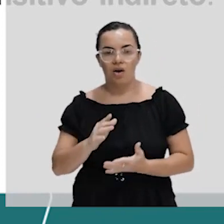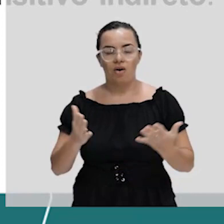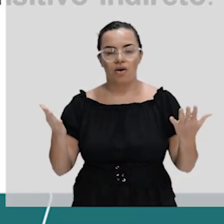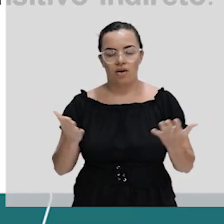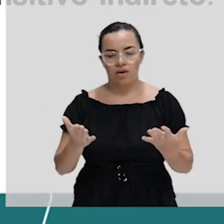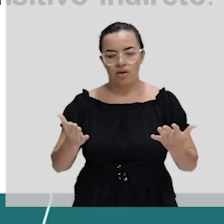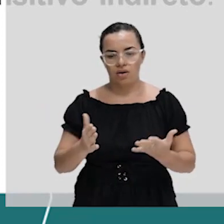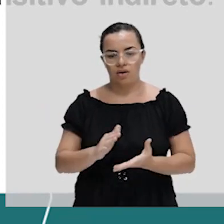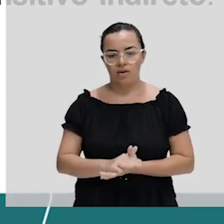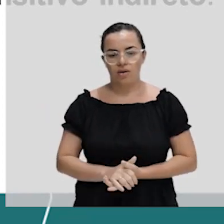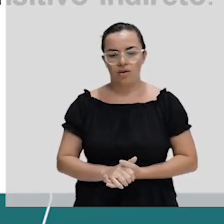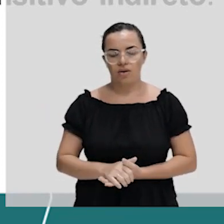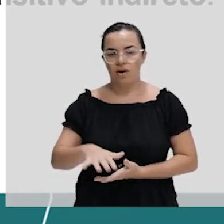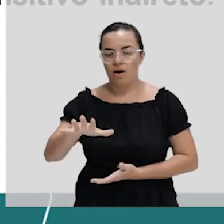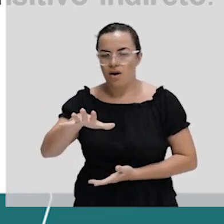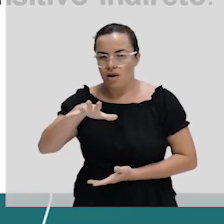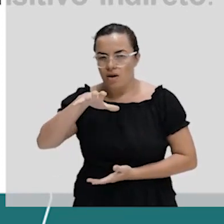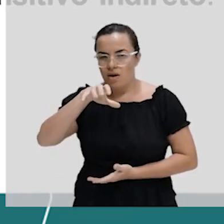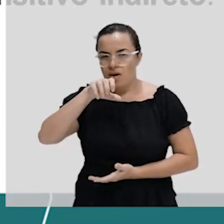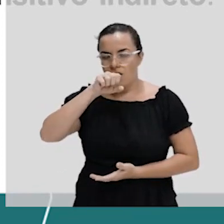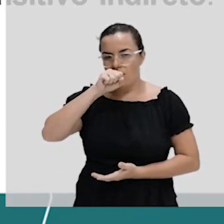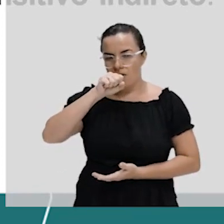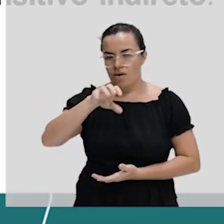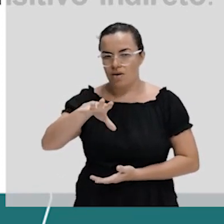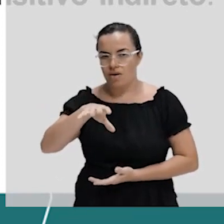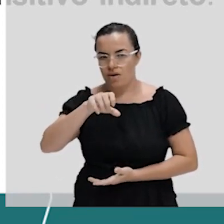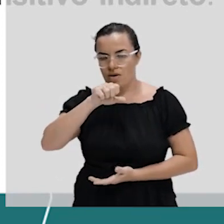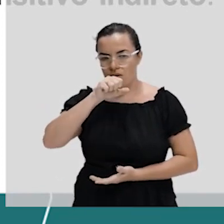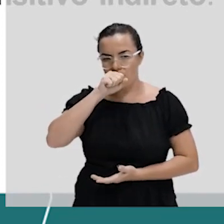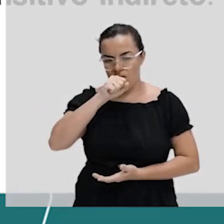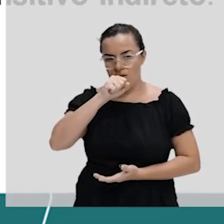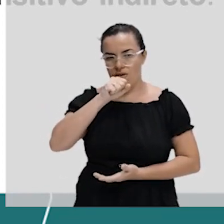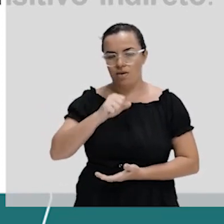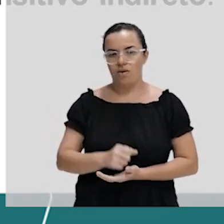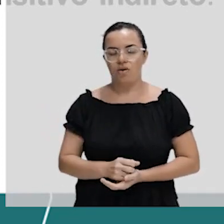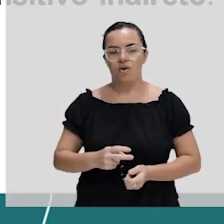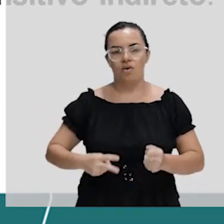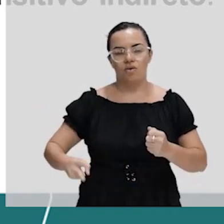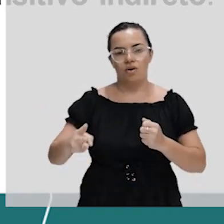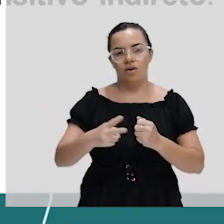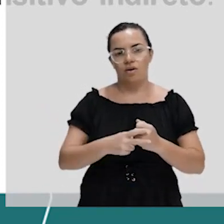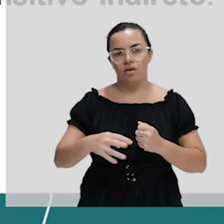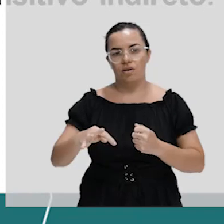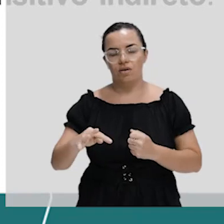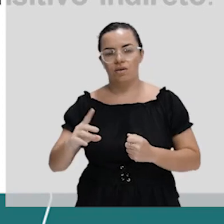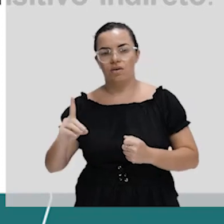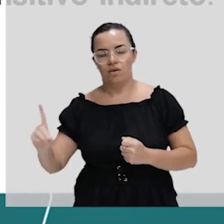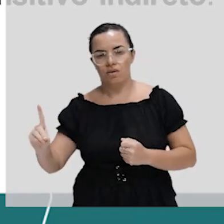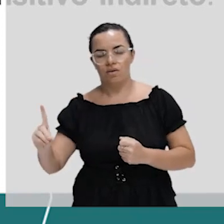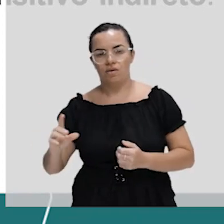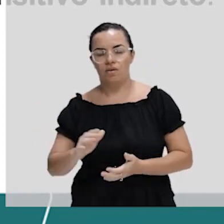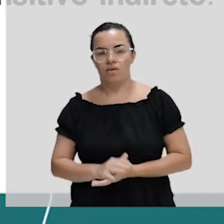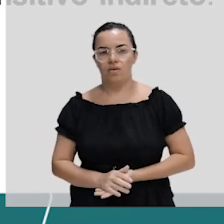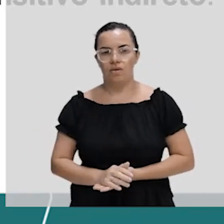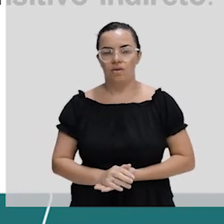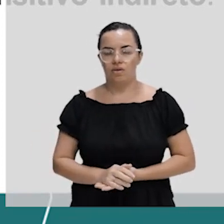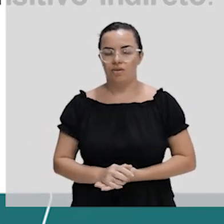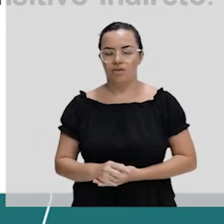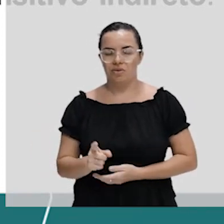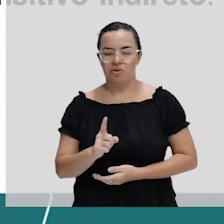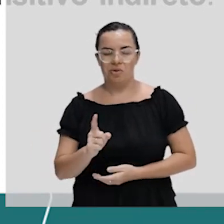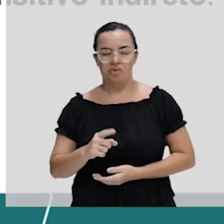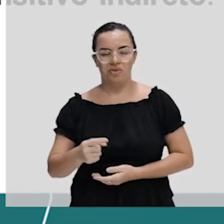classifica-se como um verbo transitivo direto. E aqui no estúdio, vocês não têm ideia. Chegou o professor